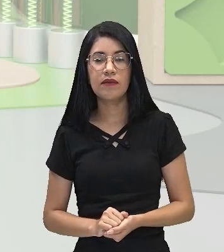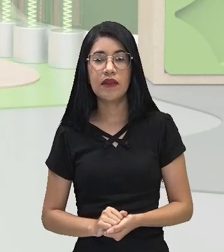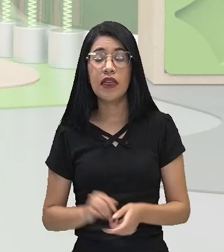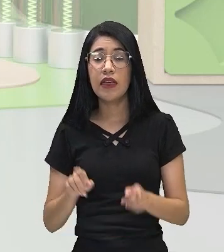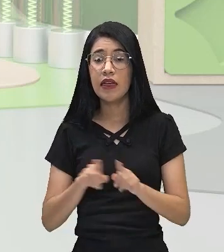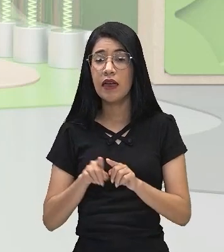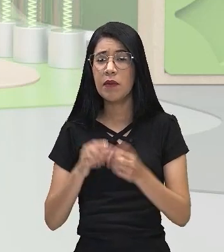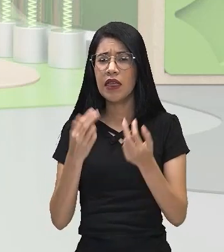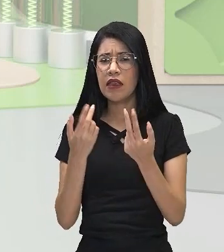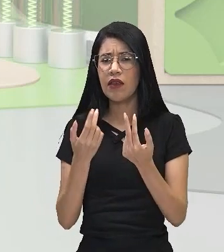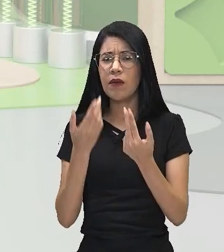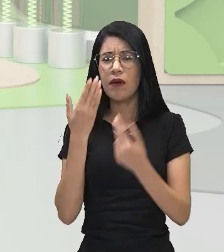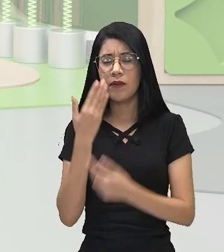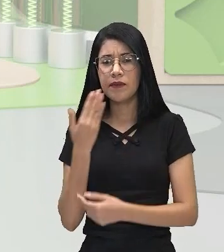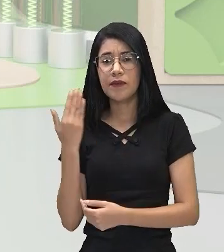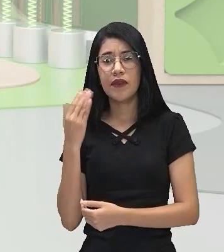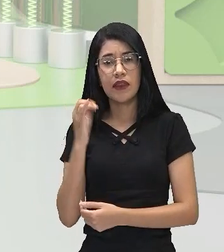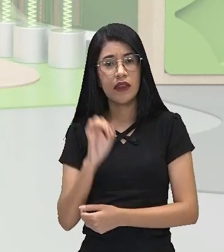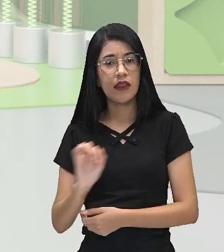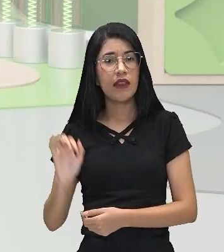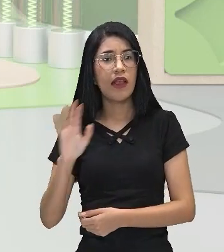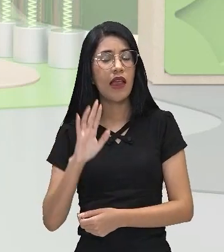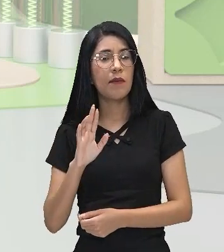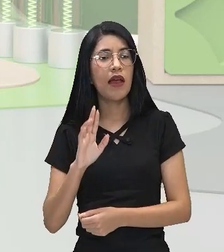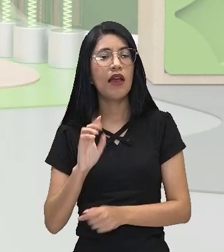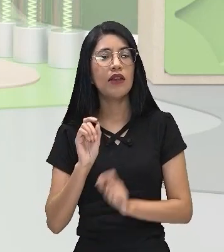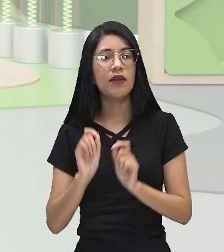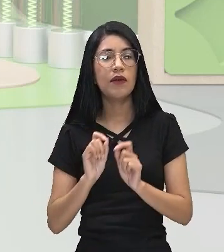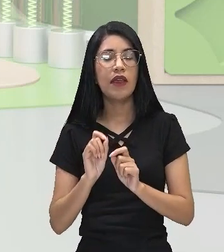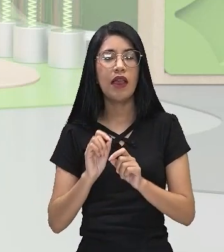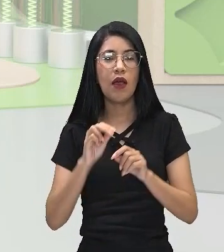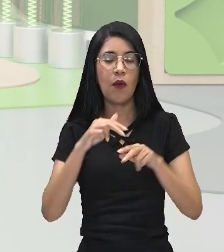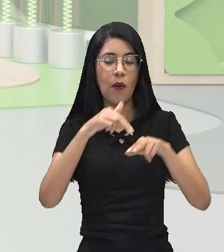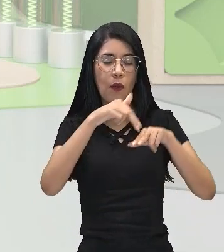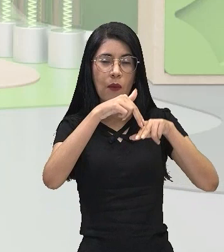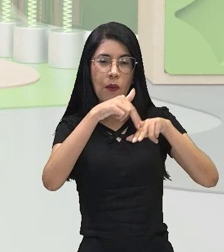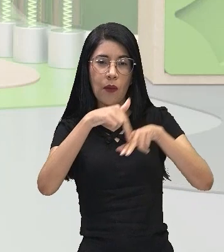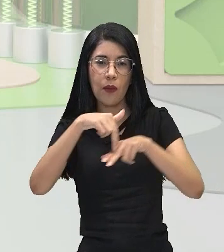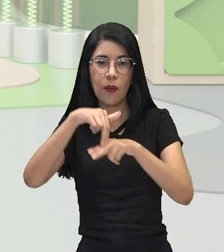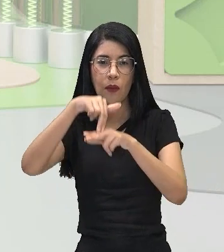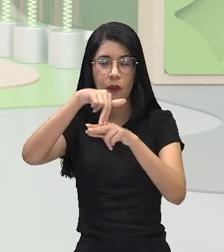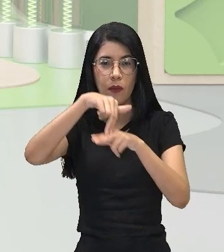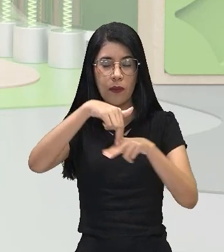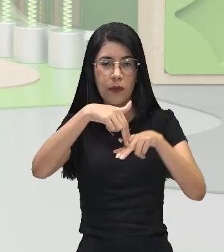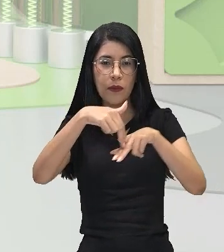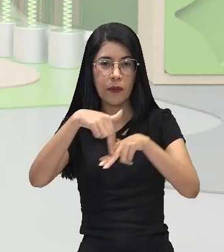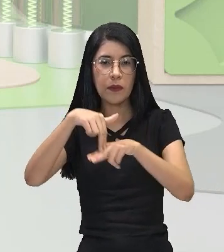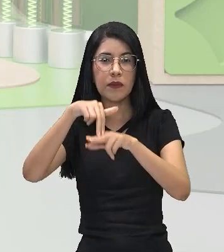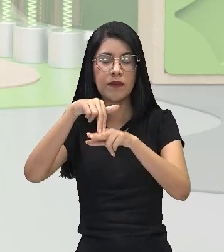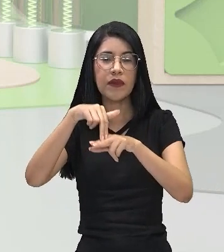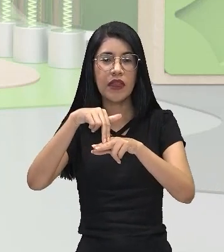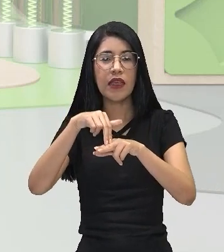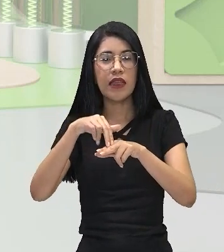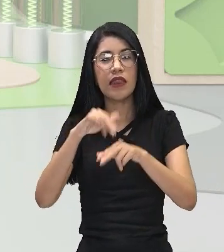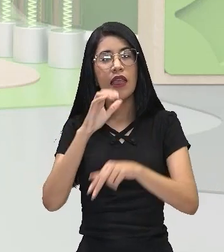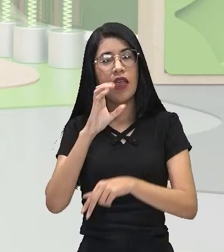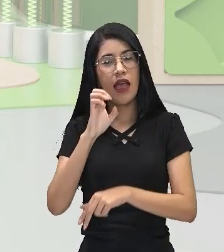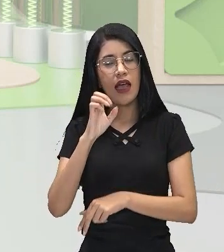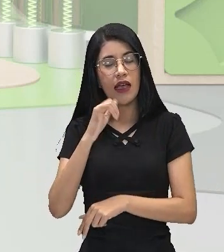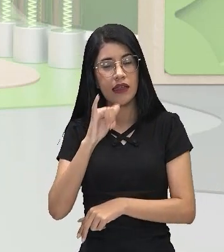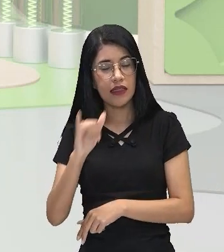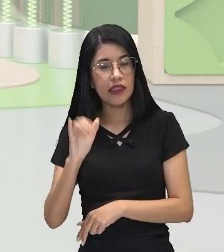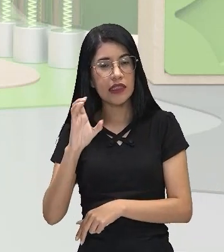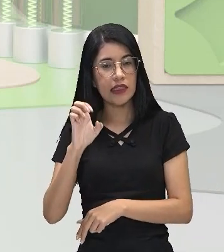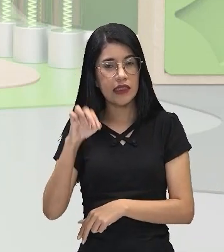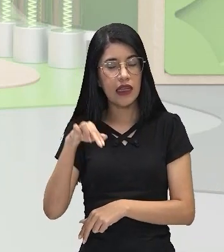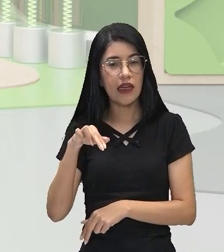vai acontecer aqui na nossa imagem, onde a gente vai relembrar aí o skatista, né? Como a gente pode observar aqui, ó, energia cinética e potencial. No ponto